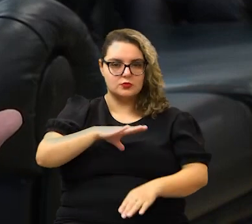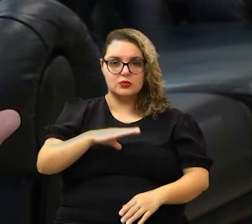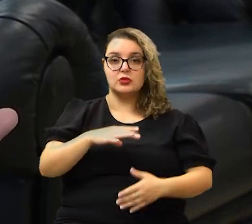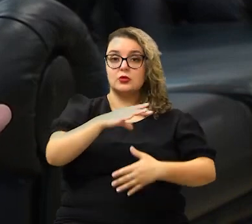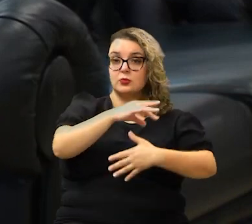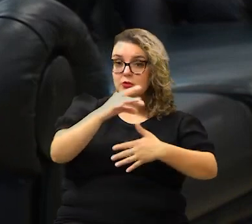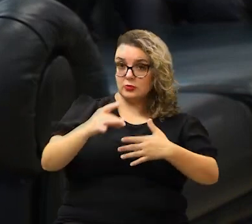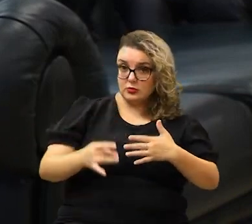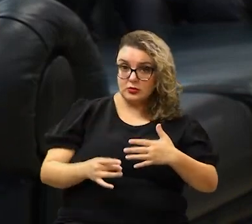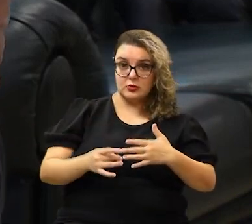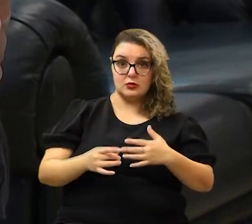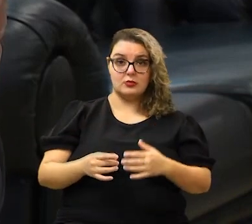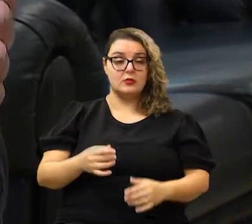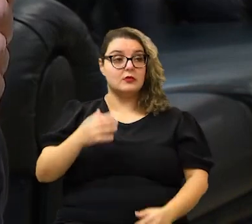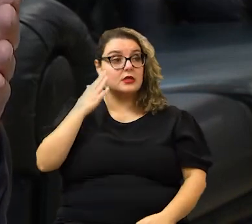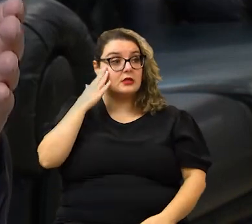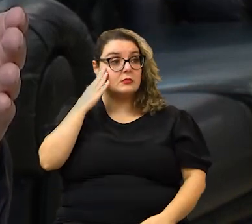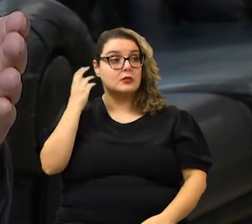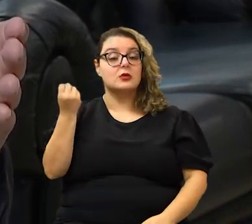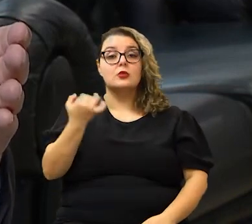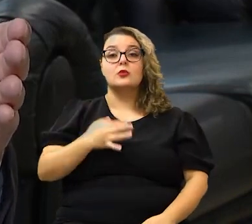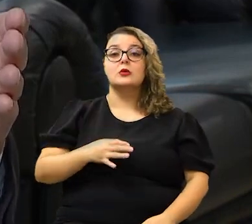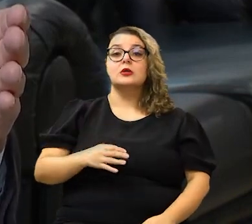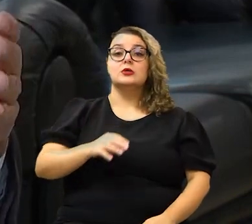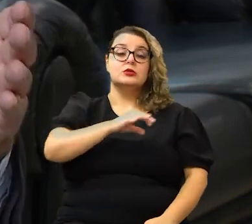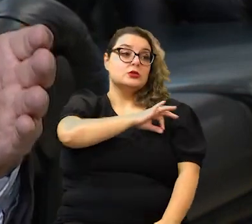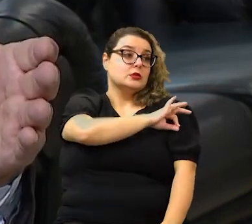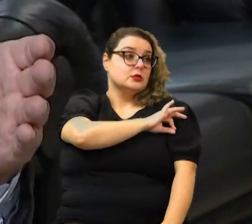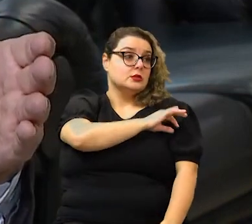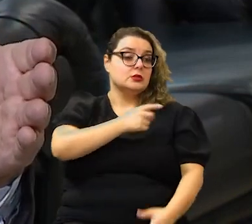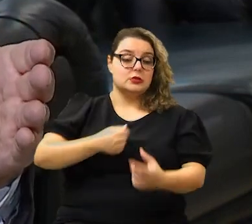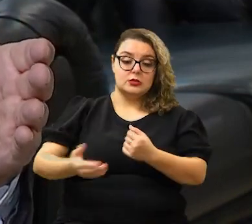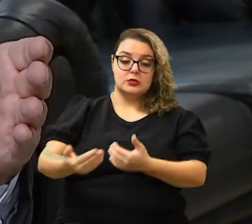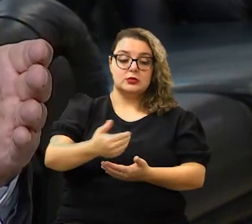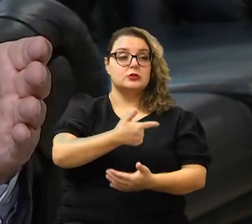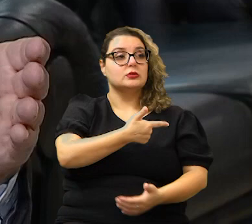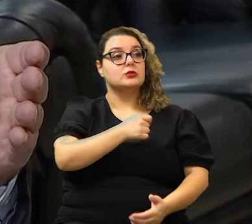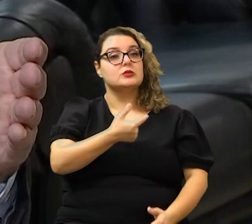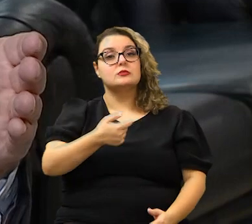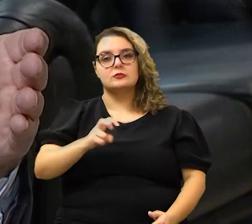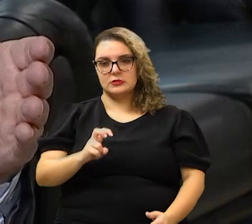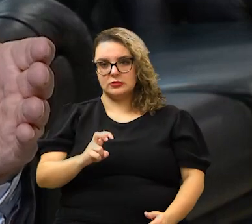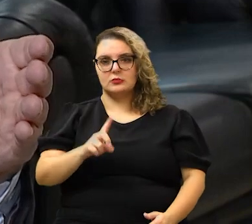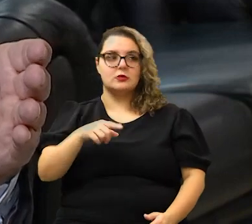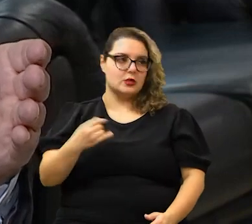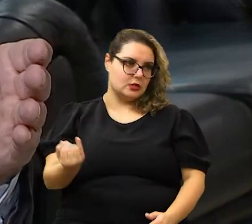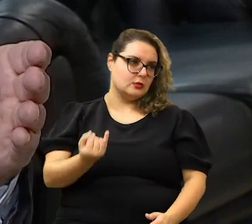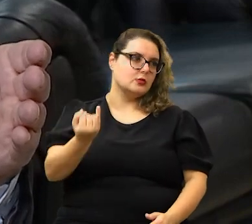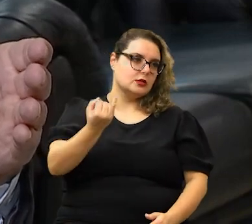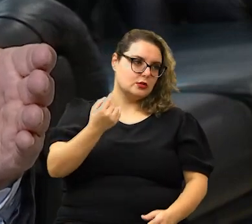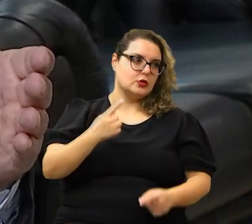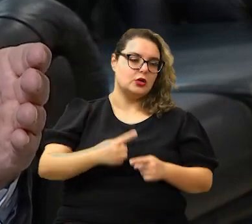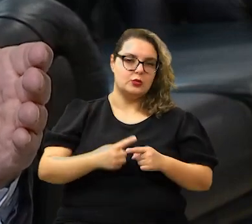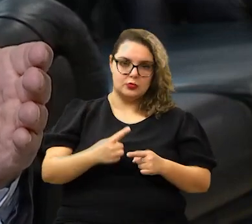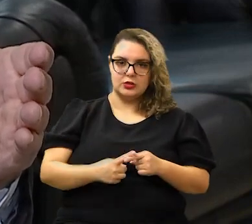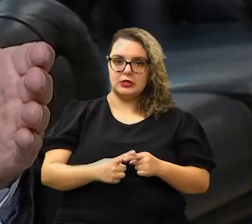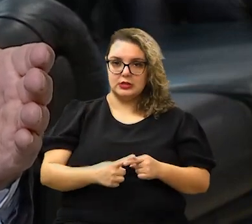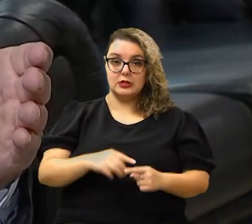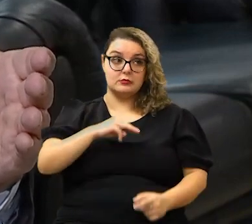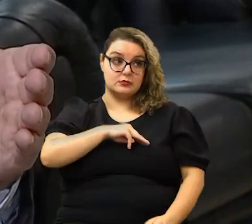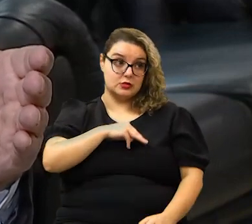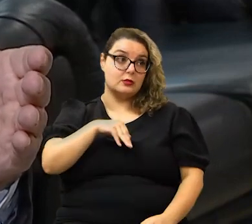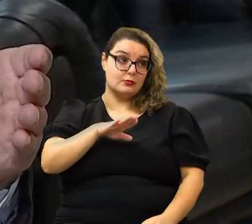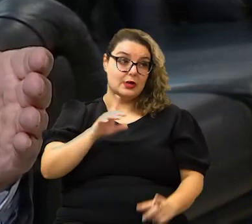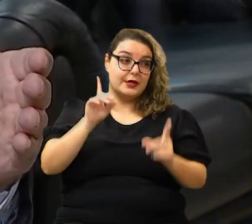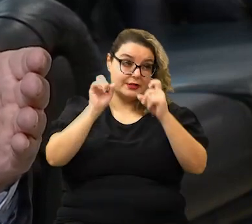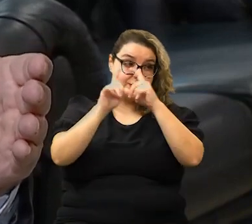com esse critério, ela vai estimar quanto a prefeitura deve arrecadar em 2025. E isso é fundamental porque daí vem a tarefa